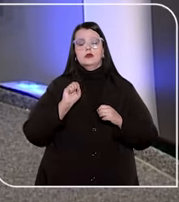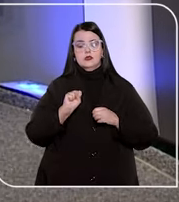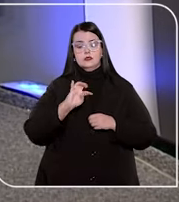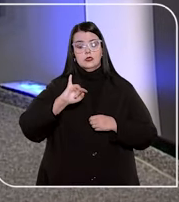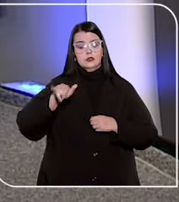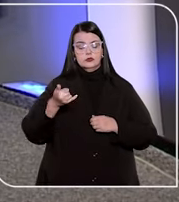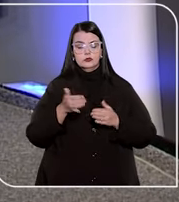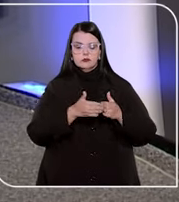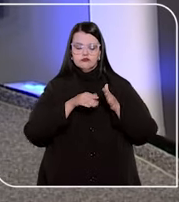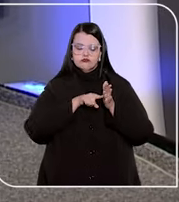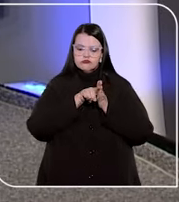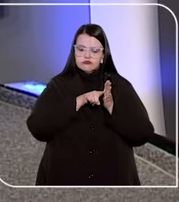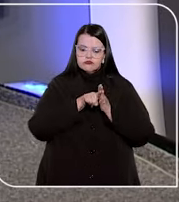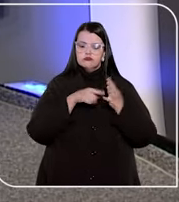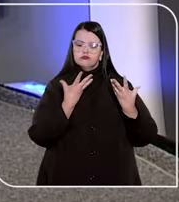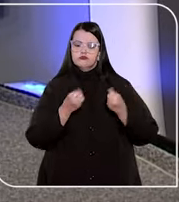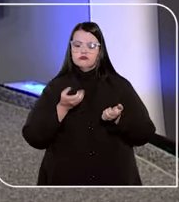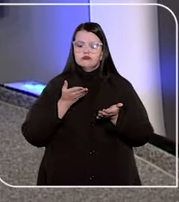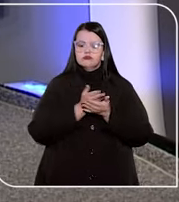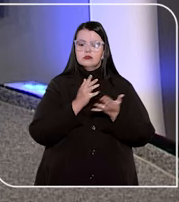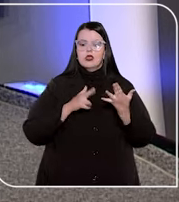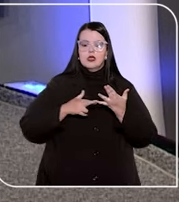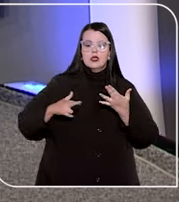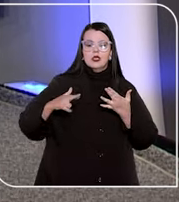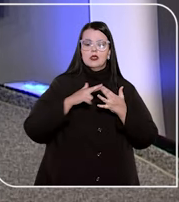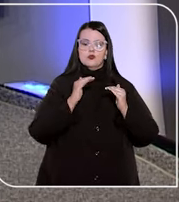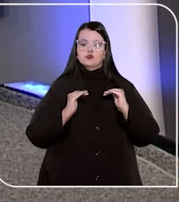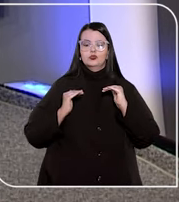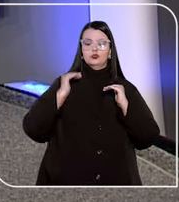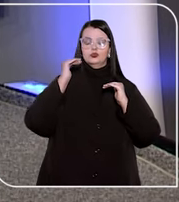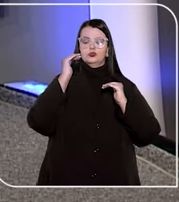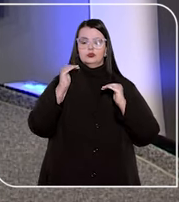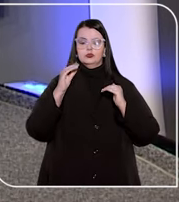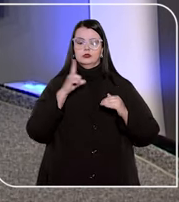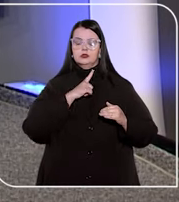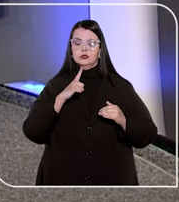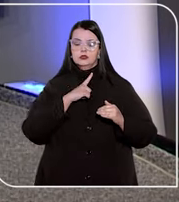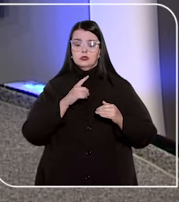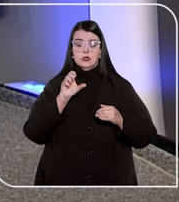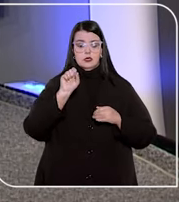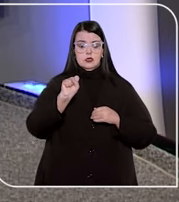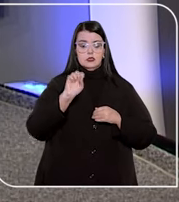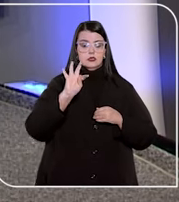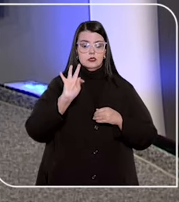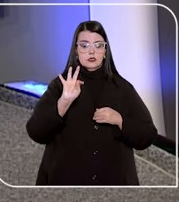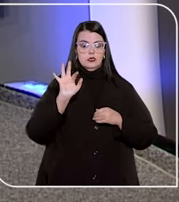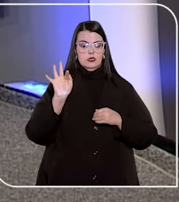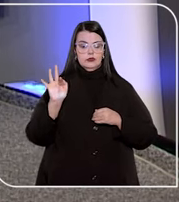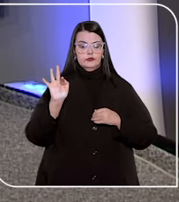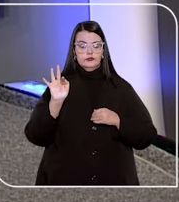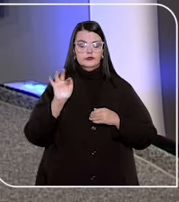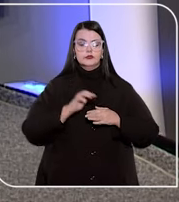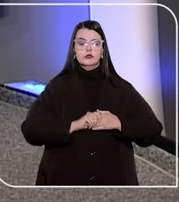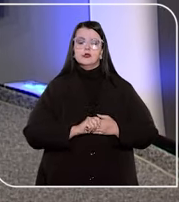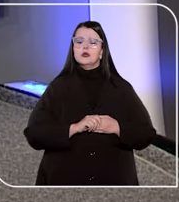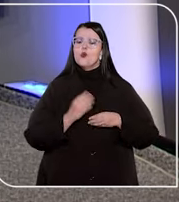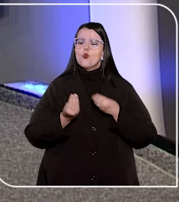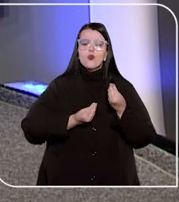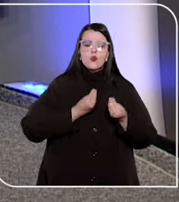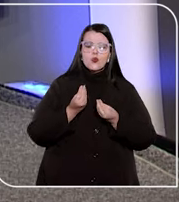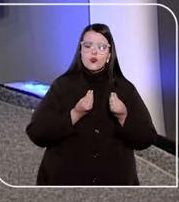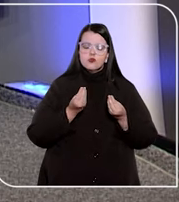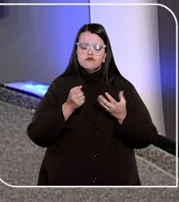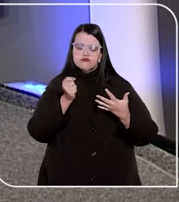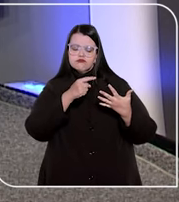analisar pedidos de admissibilidade de recursos extraordinários dirigidos ao Supremo Tribunal Federal. Mas como é que são feitas